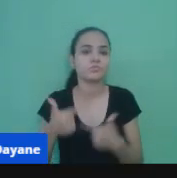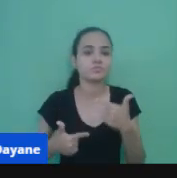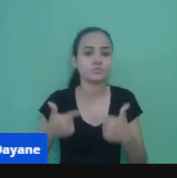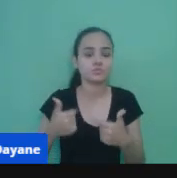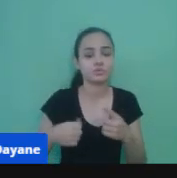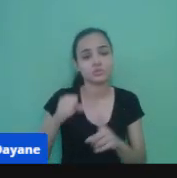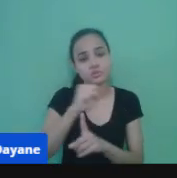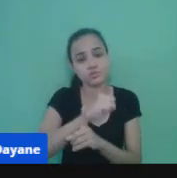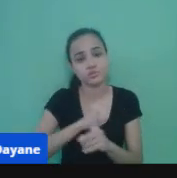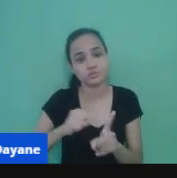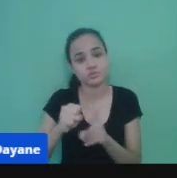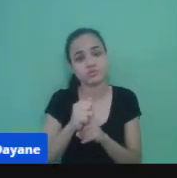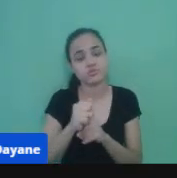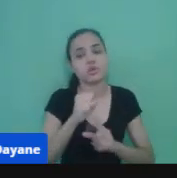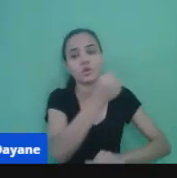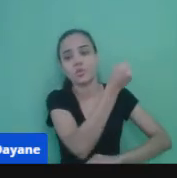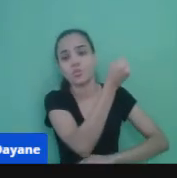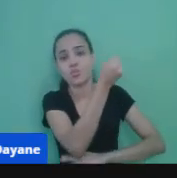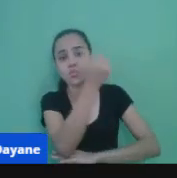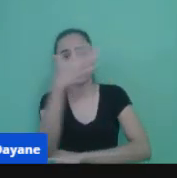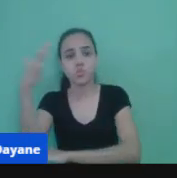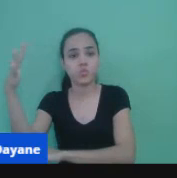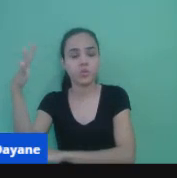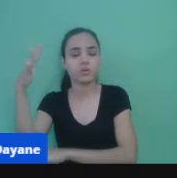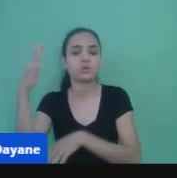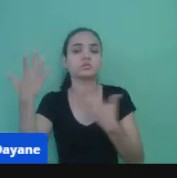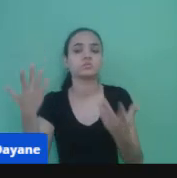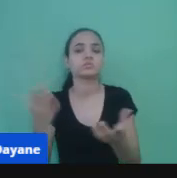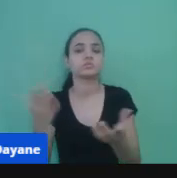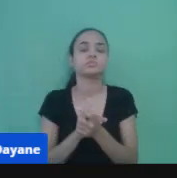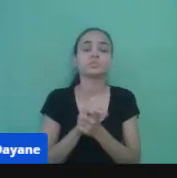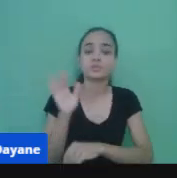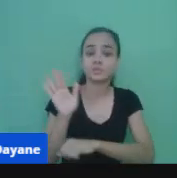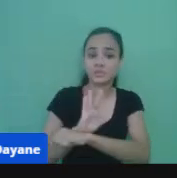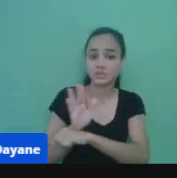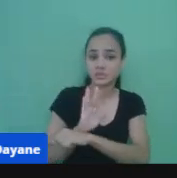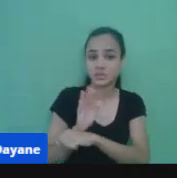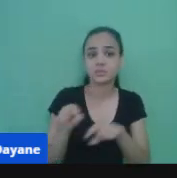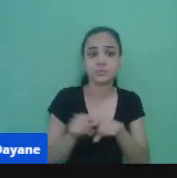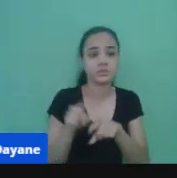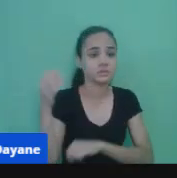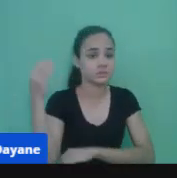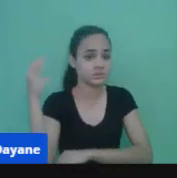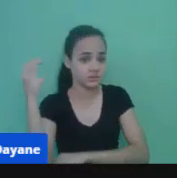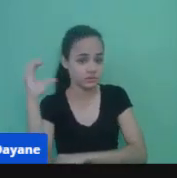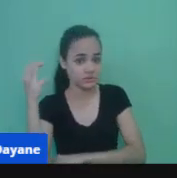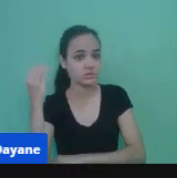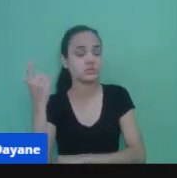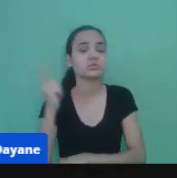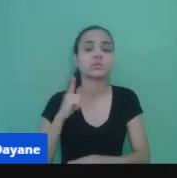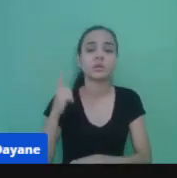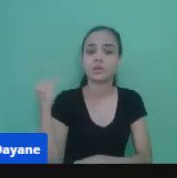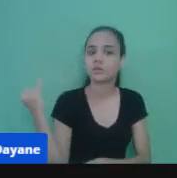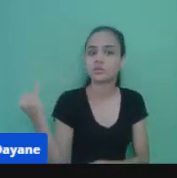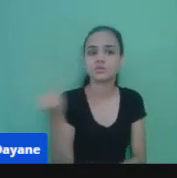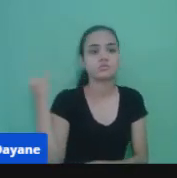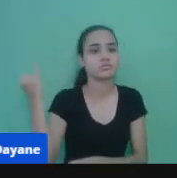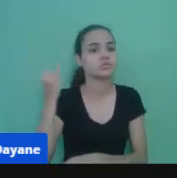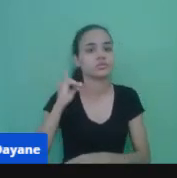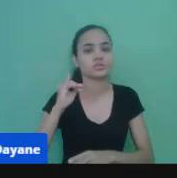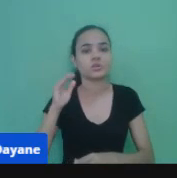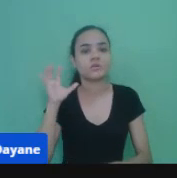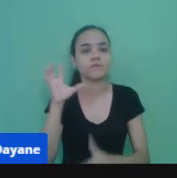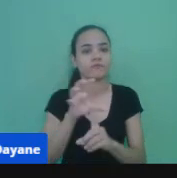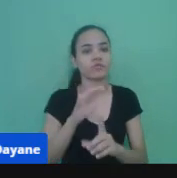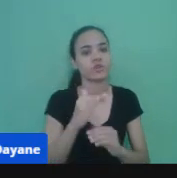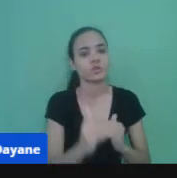Ou seja, cinema e ciência eles vão ter um papel fundamental para o desenvolvimento político e social